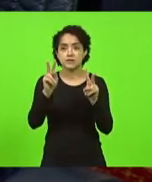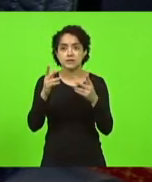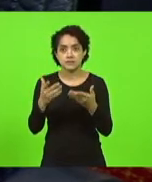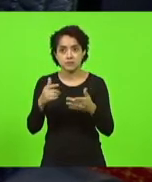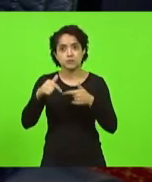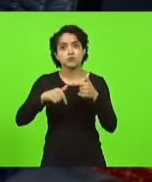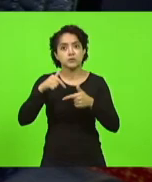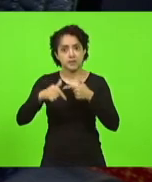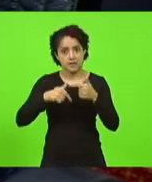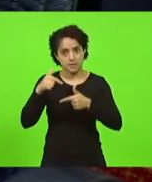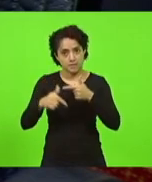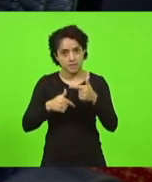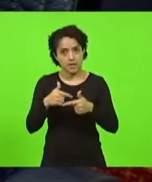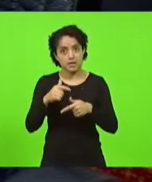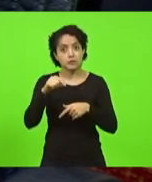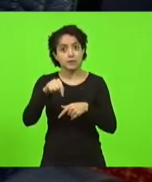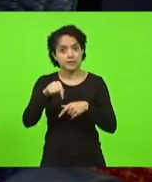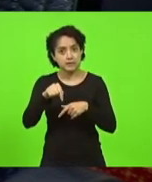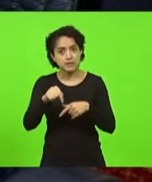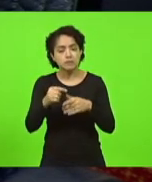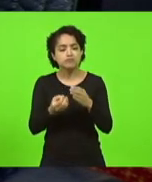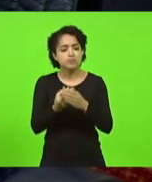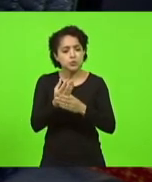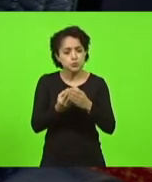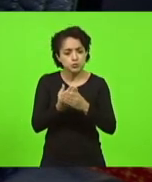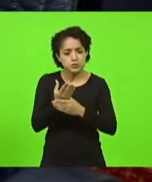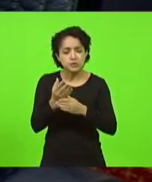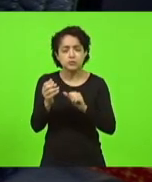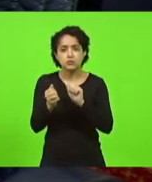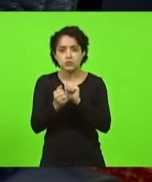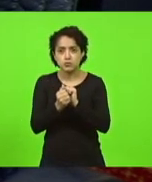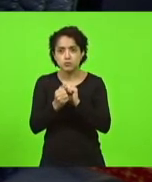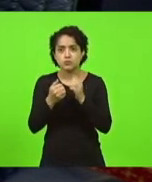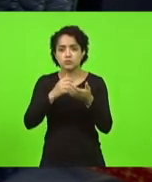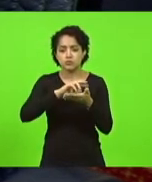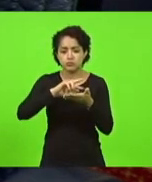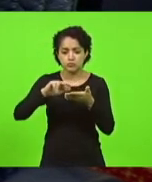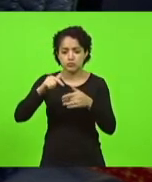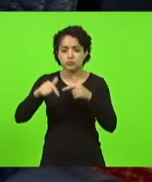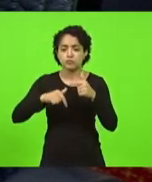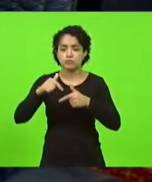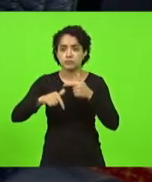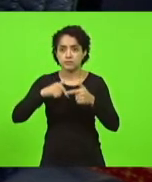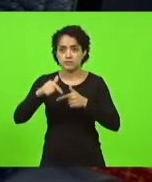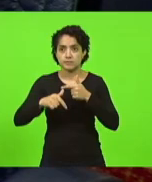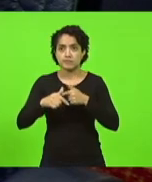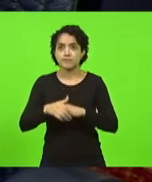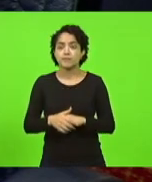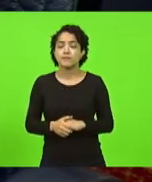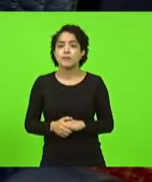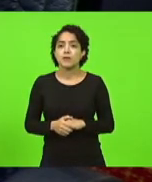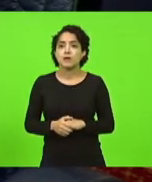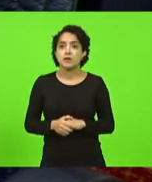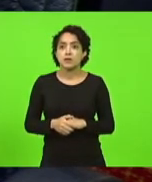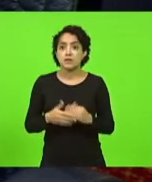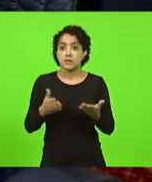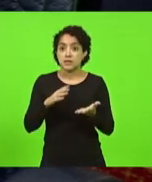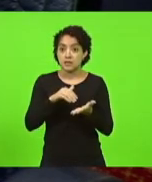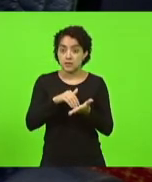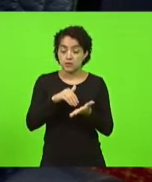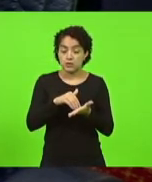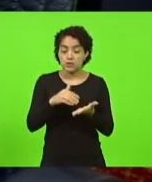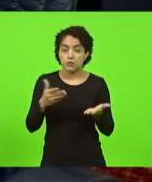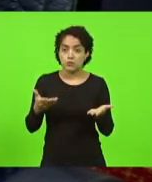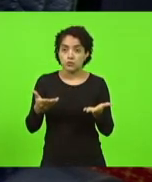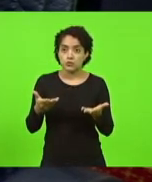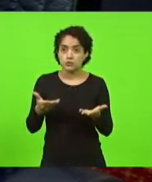trabalho do Parlamento Estadual pelo que produziu conjuntamente na avaliação dessas matérias. Por último, senhor presidente, eu